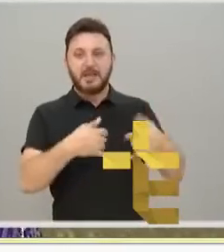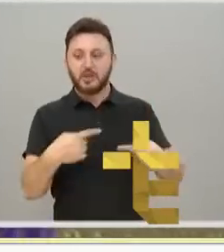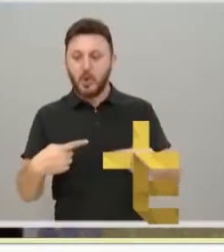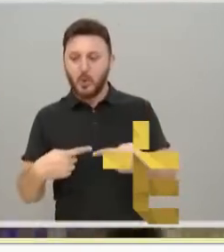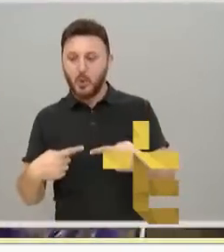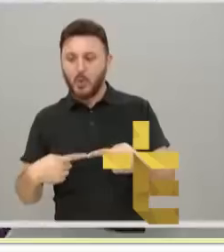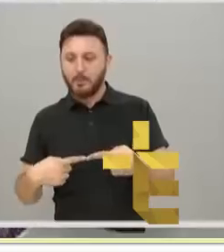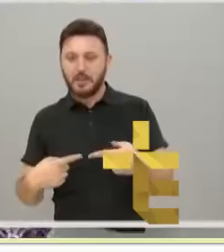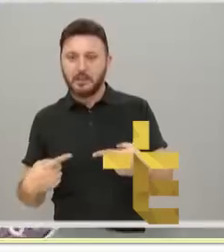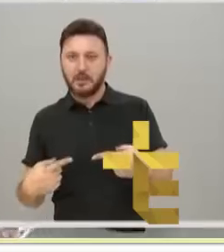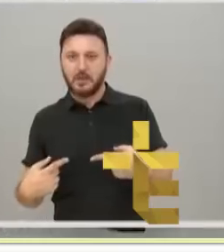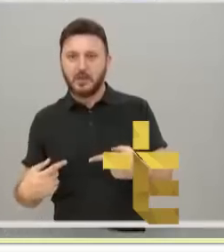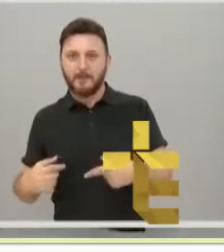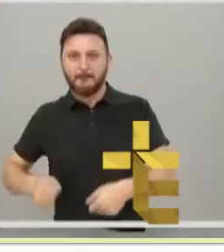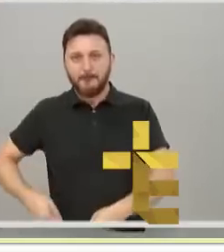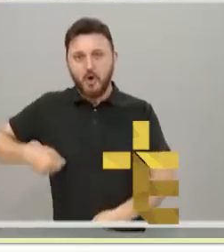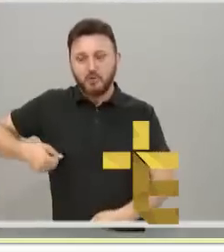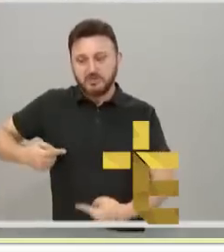É livre?